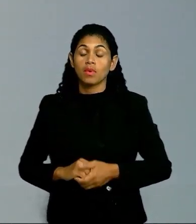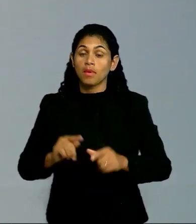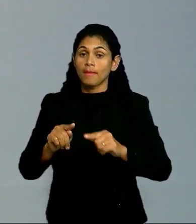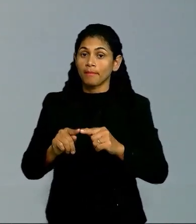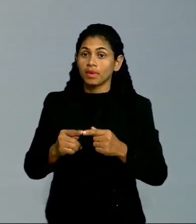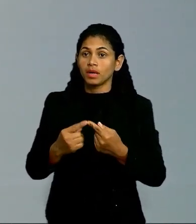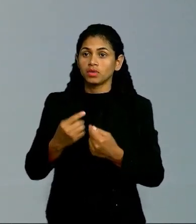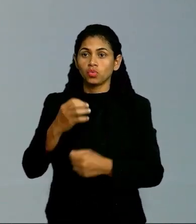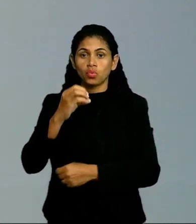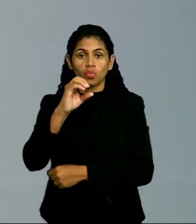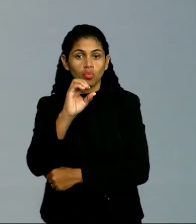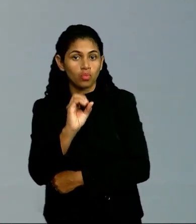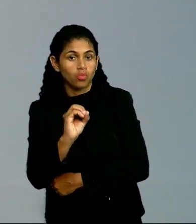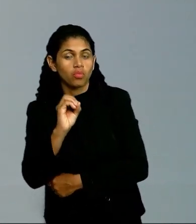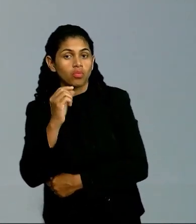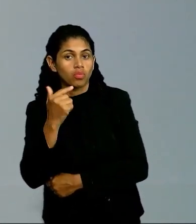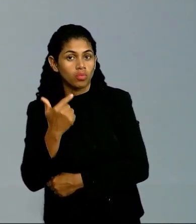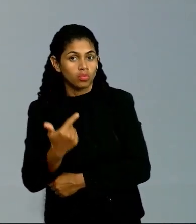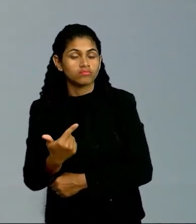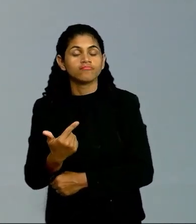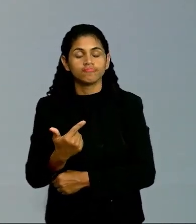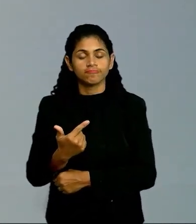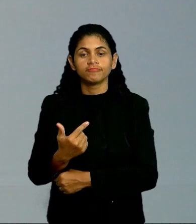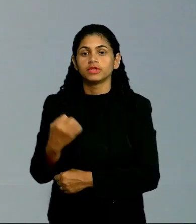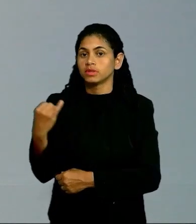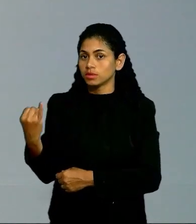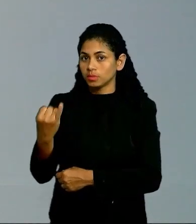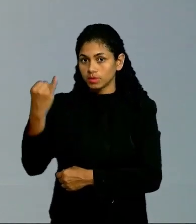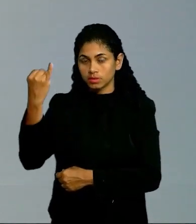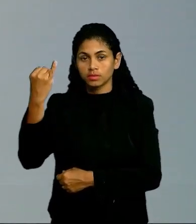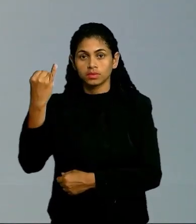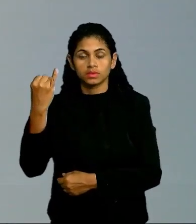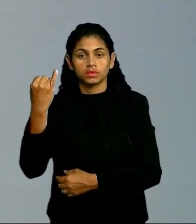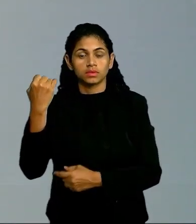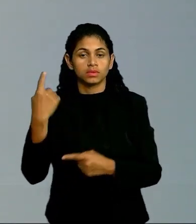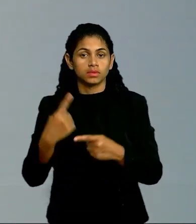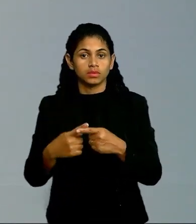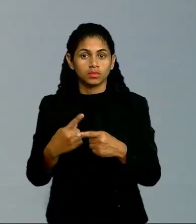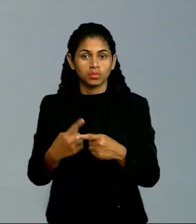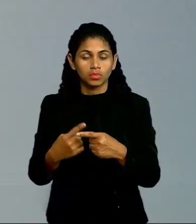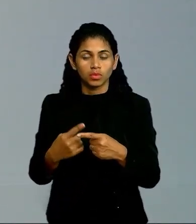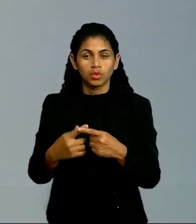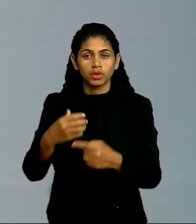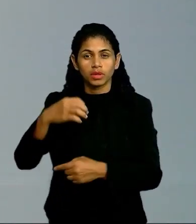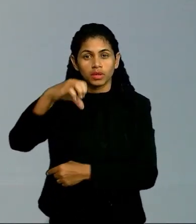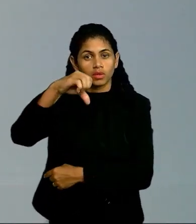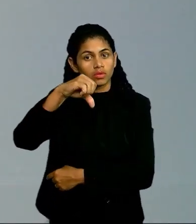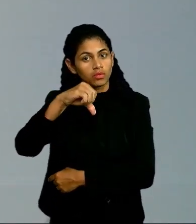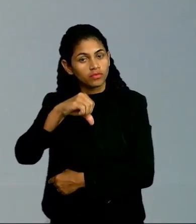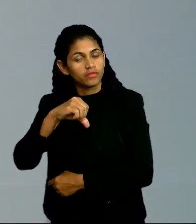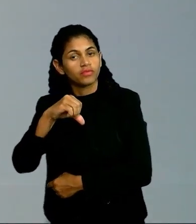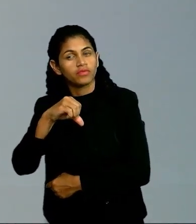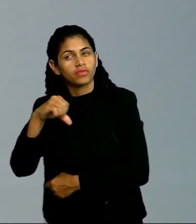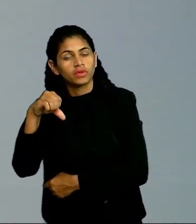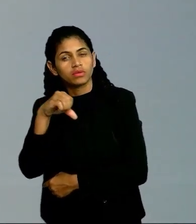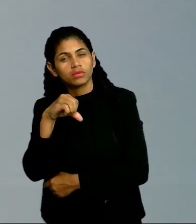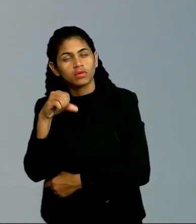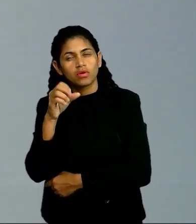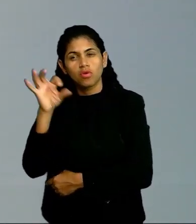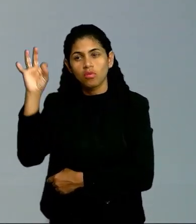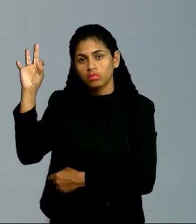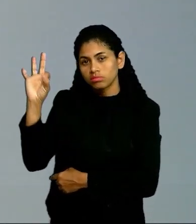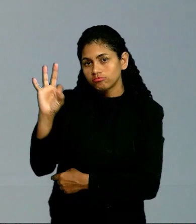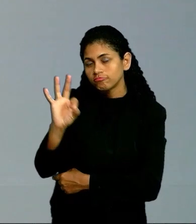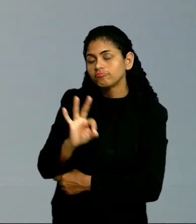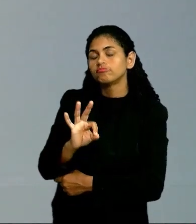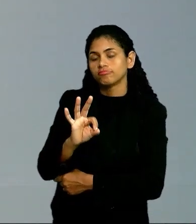Então, as substâncias sofrem uma oxidação por ação do oxigênio. E 99% das vezes, o oxigênio ele vai ter